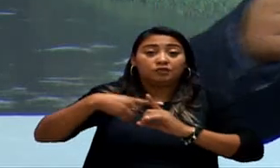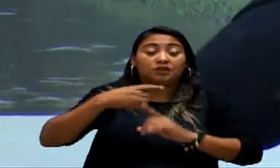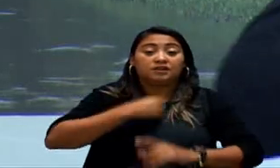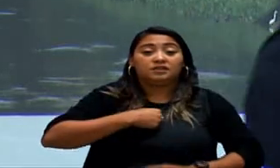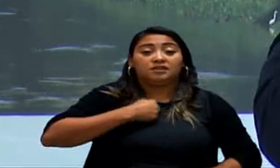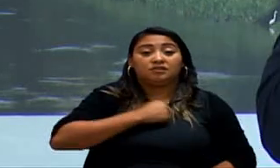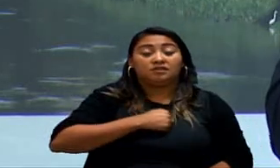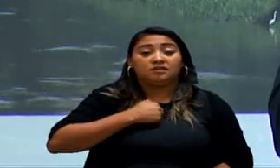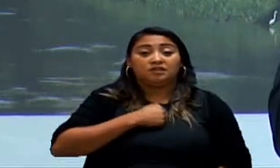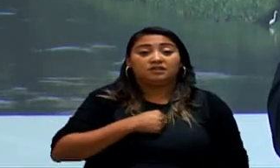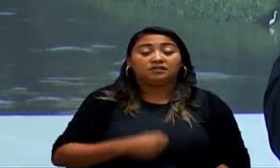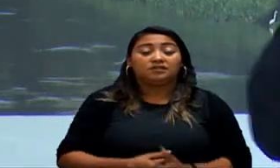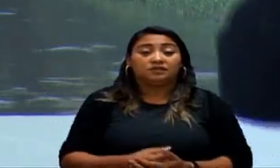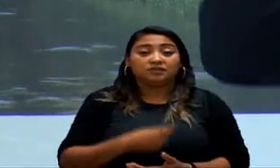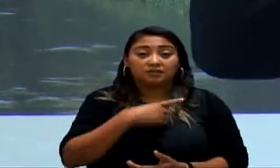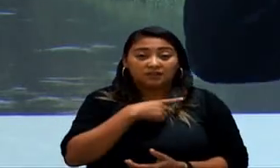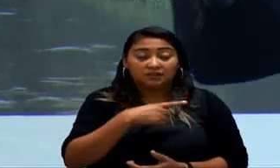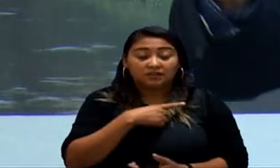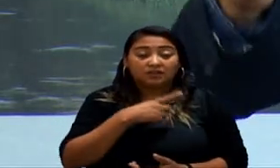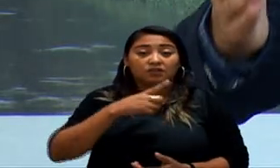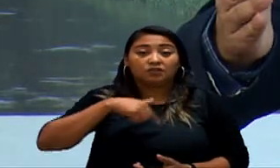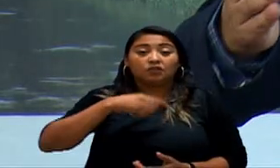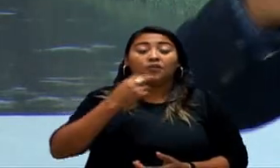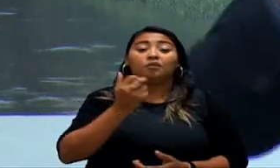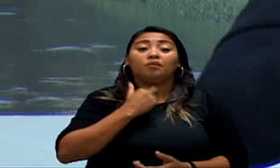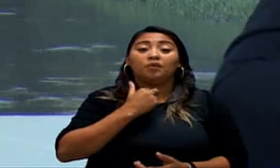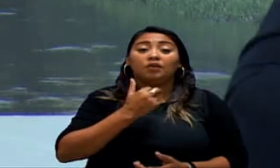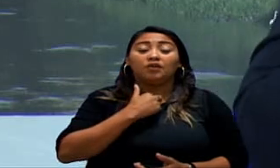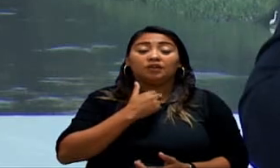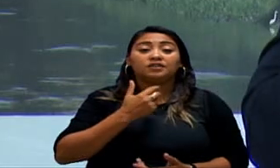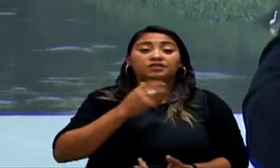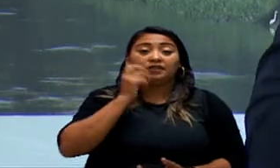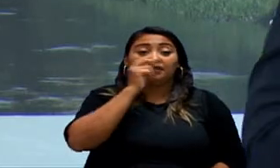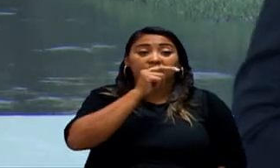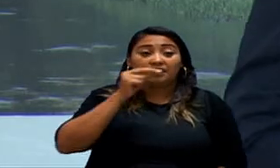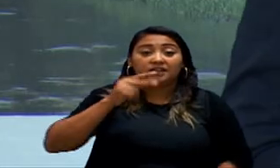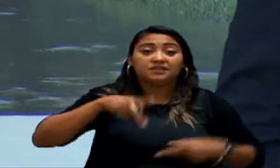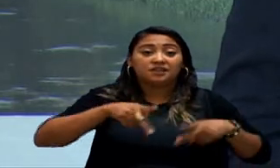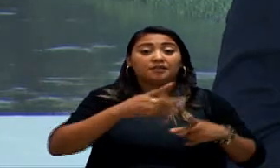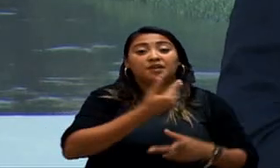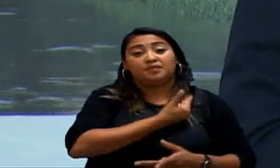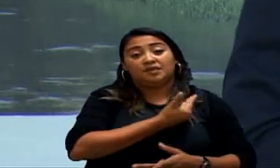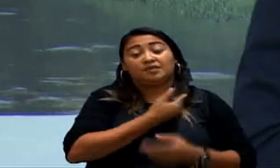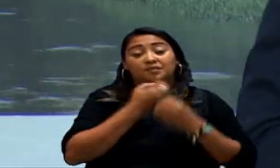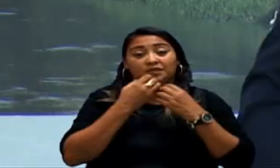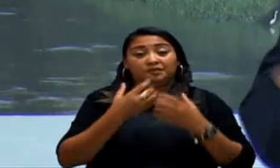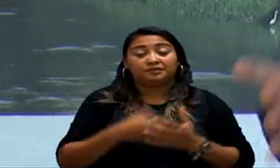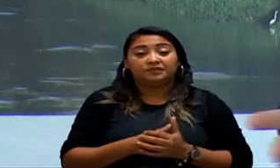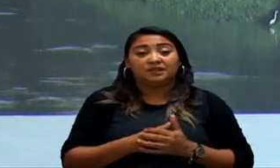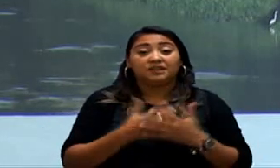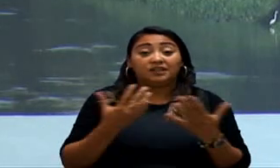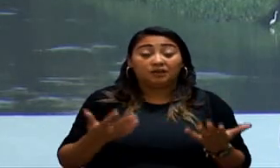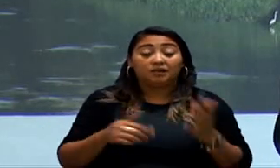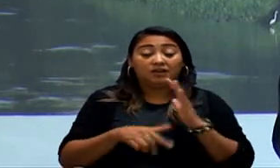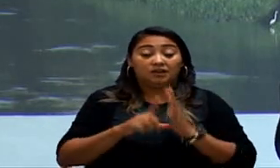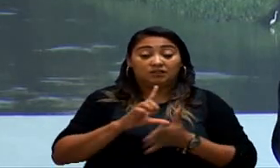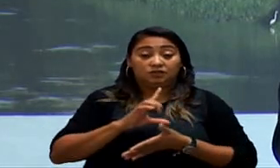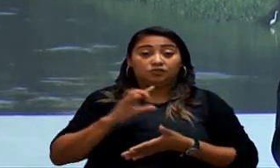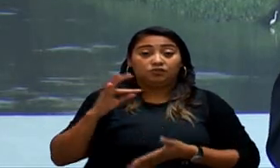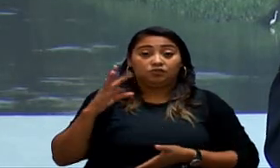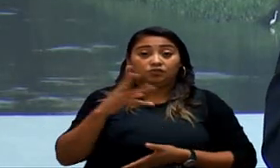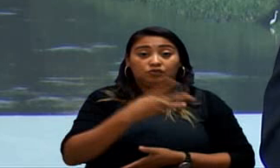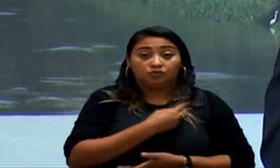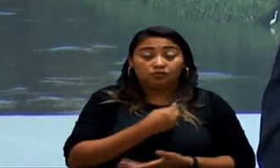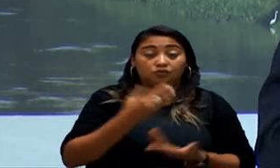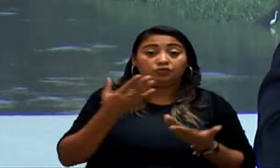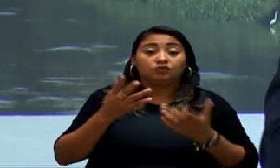saudade está no peito. E a gente não pode deixar nunca de rever os amigos. Então, antes de tudo, eu passei a cumprimentar